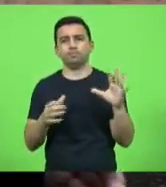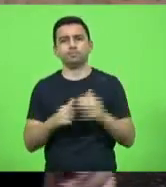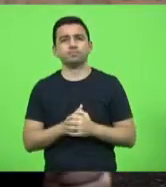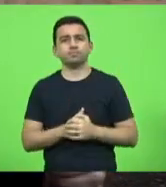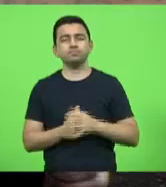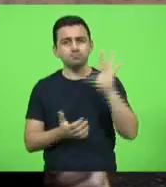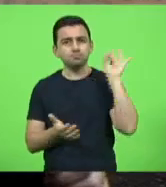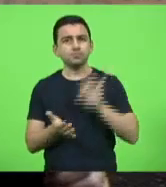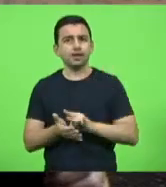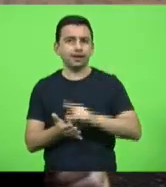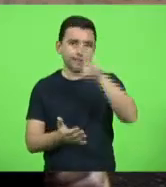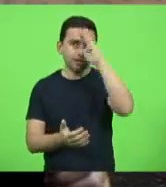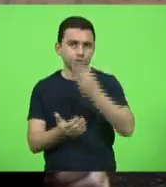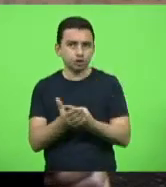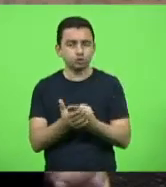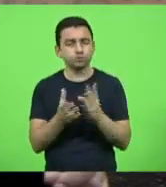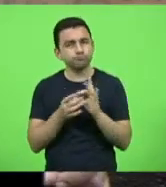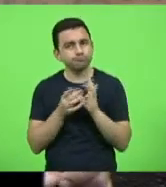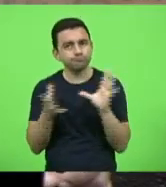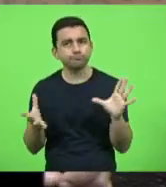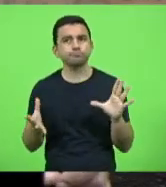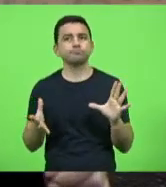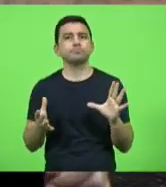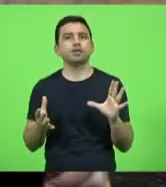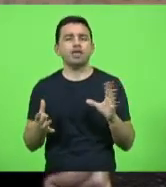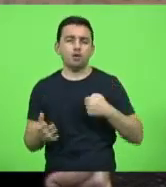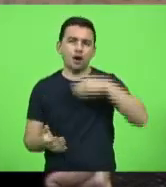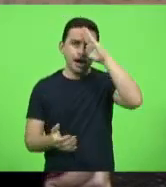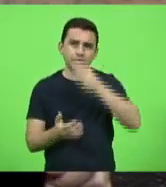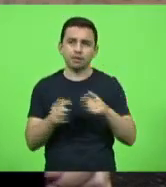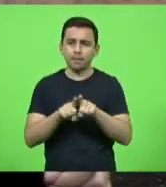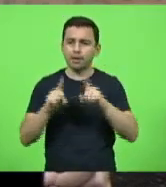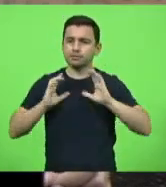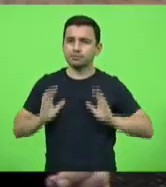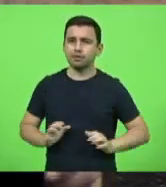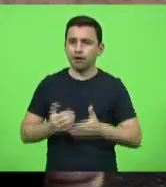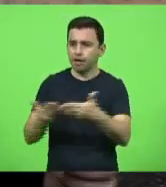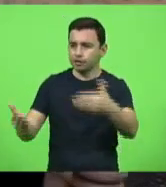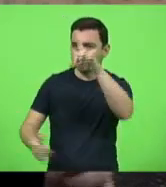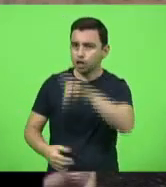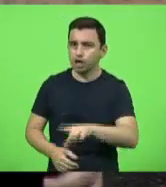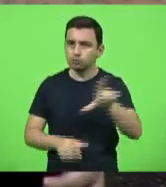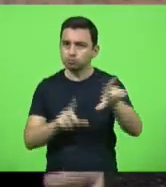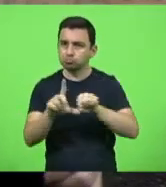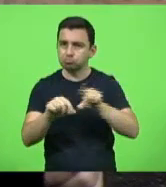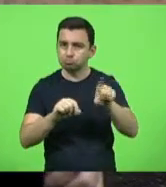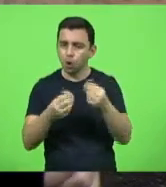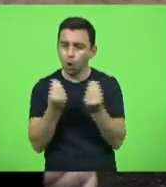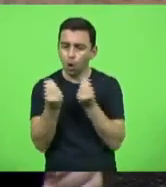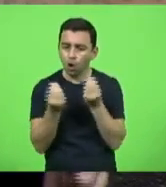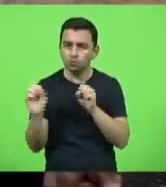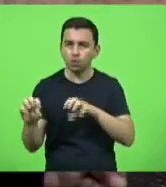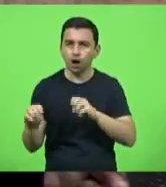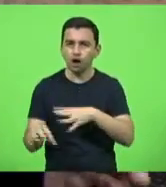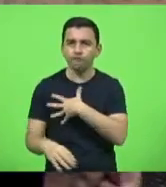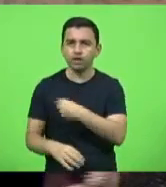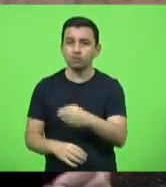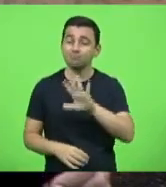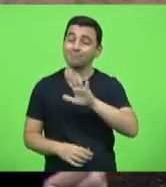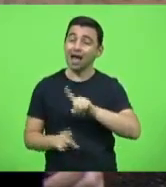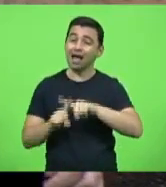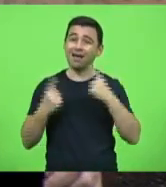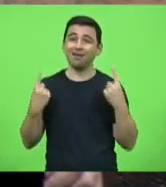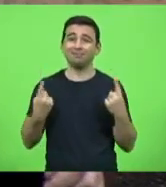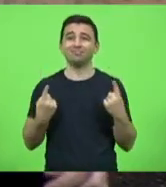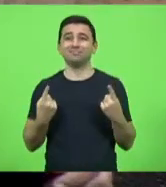realmente acredito na democracia, eu também acredito que o cidadão ele tem o direito de escolher como educar o filho dele, porém,